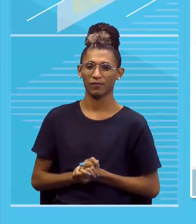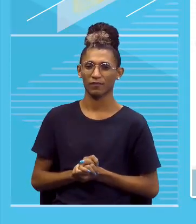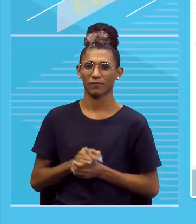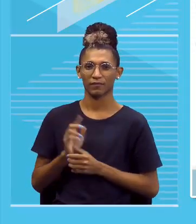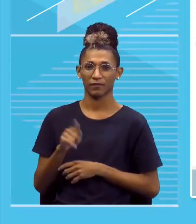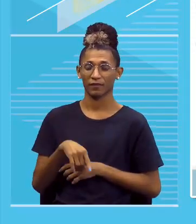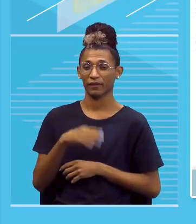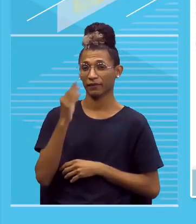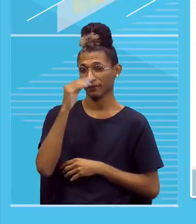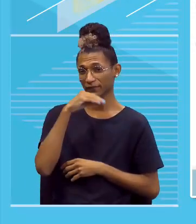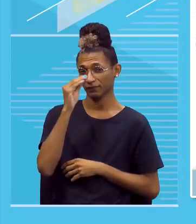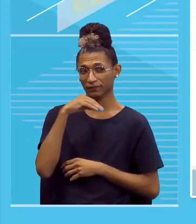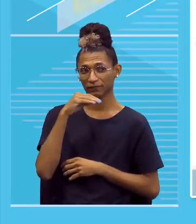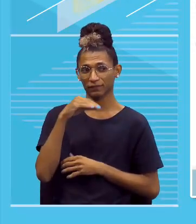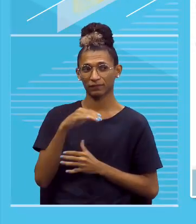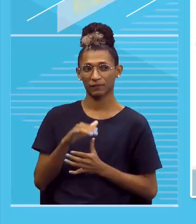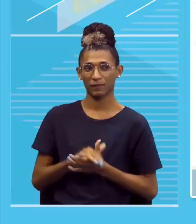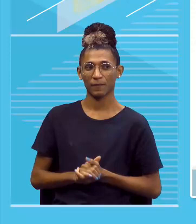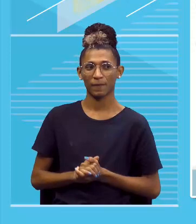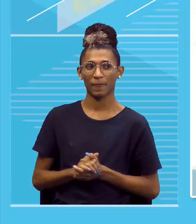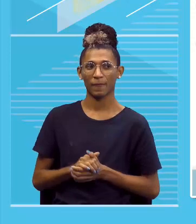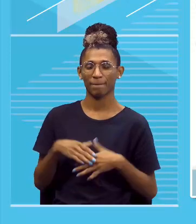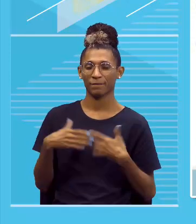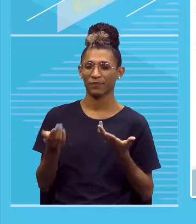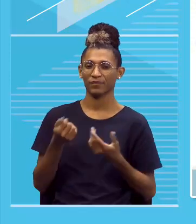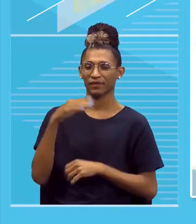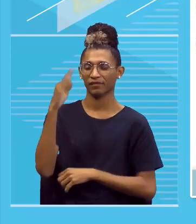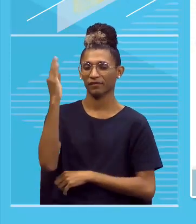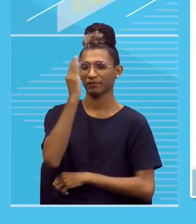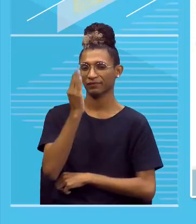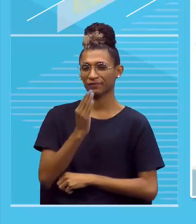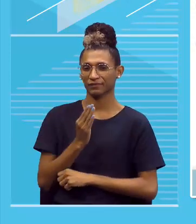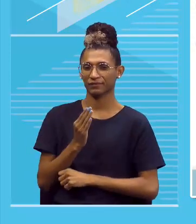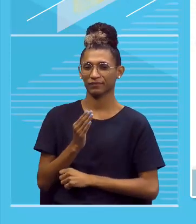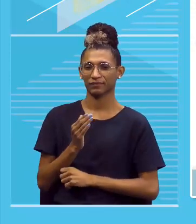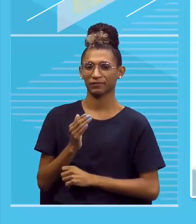fragilidade no Brasil